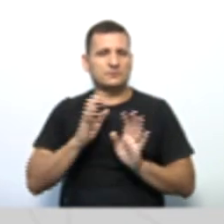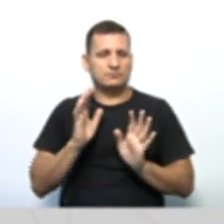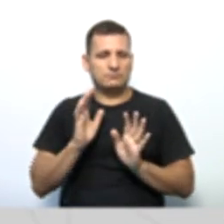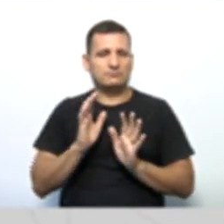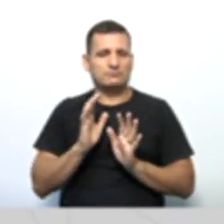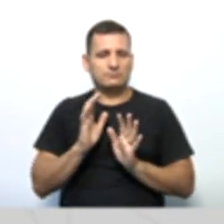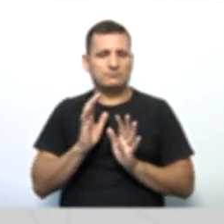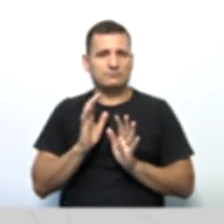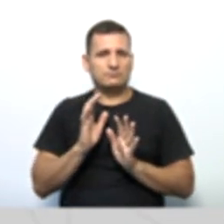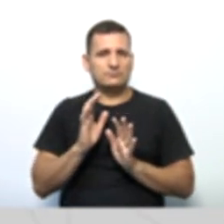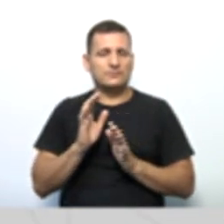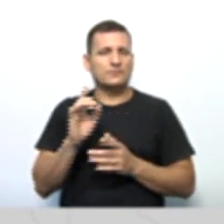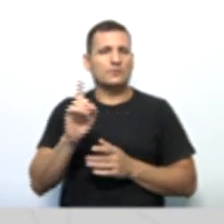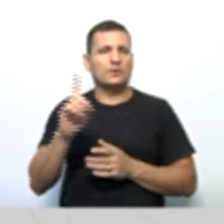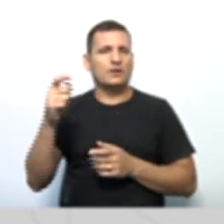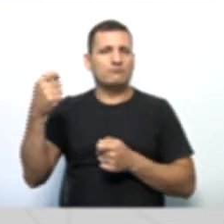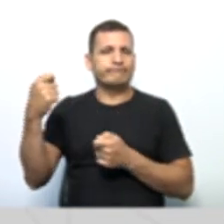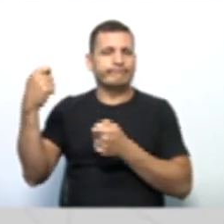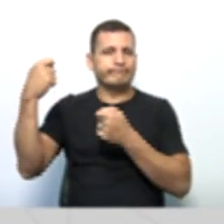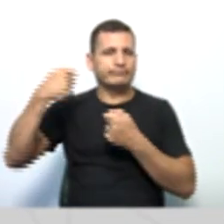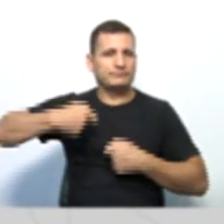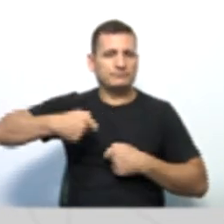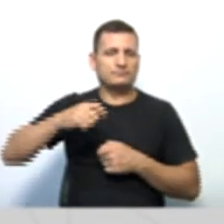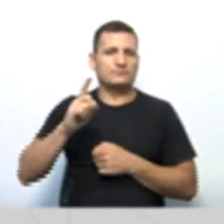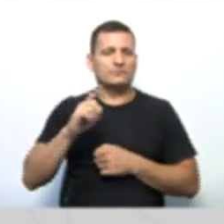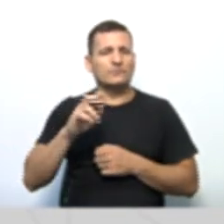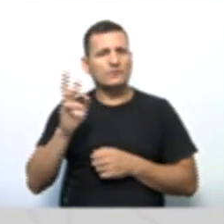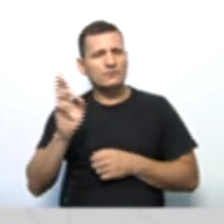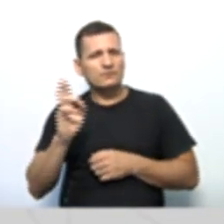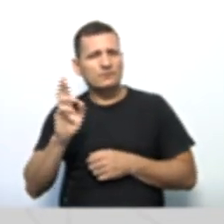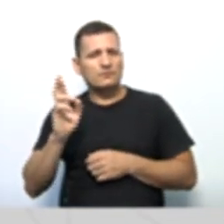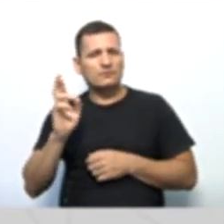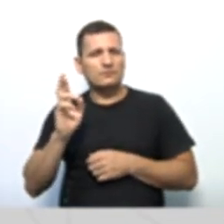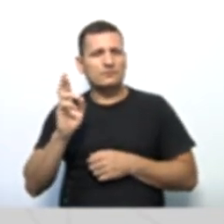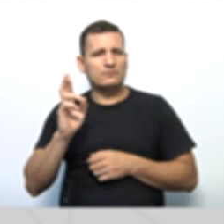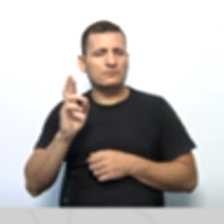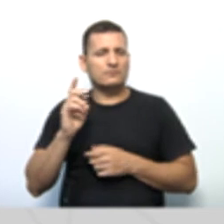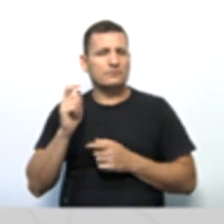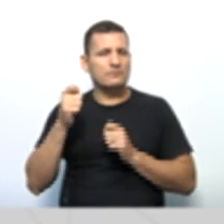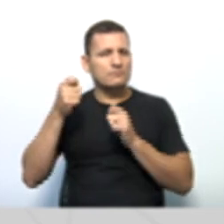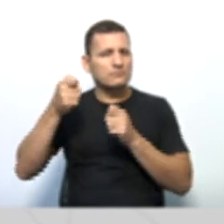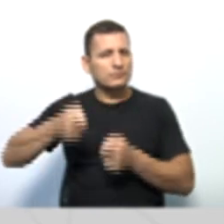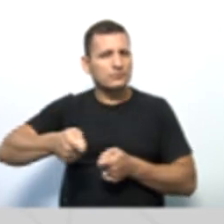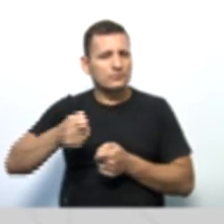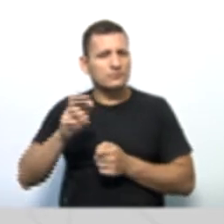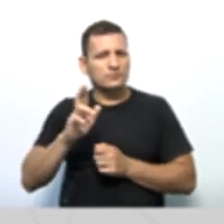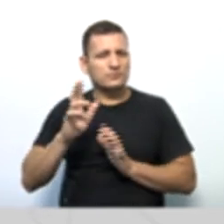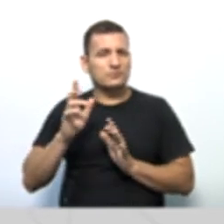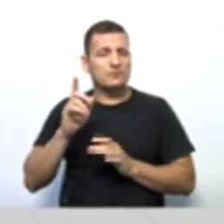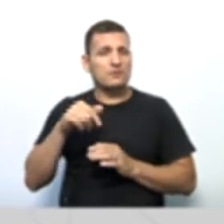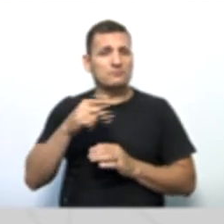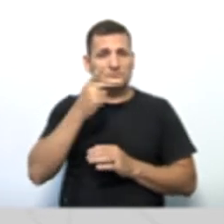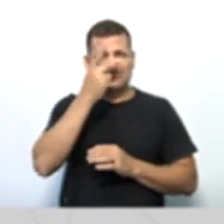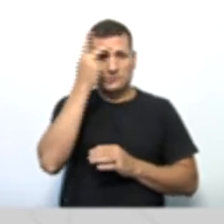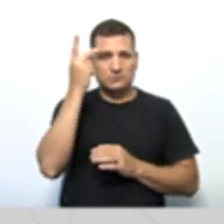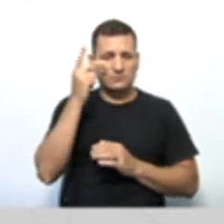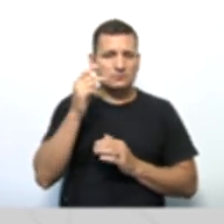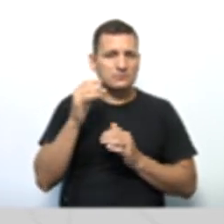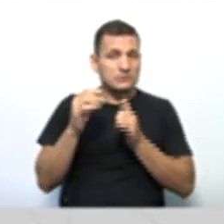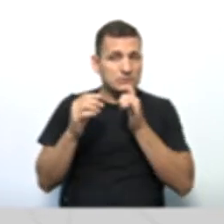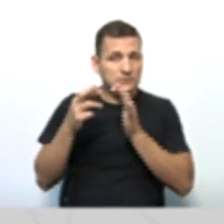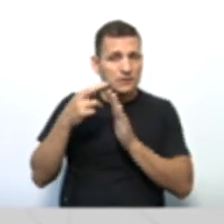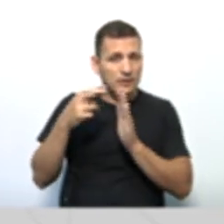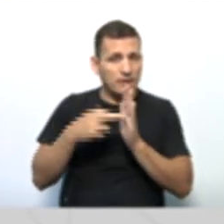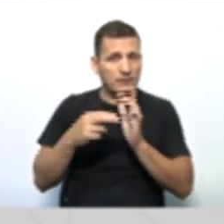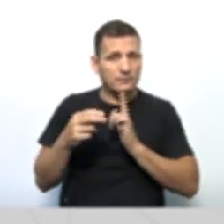aquele dever imposto. A gente lembra que quem age de acordo com o dever é aquela pessoa que age só porque tem uma regra. Eu gosto